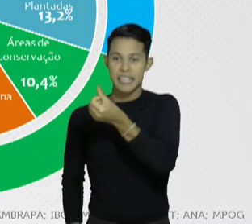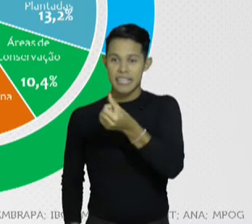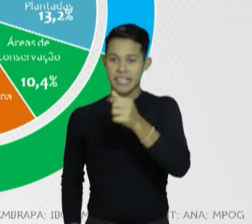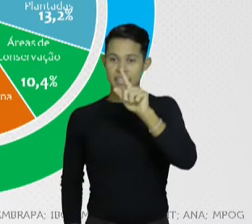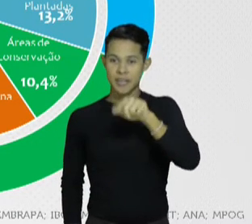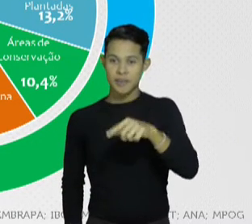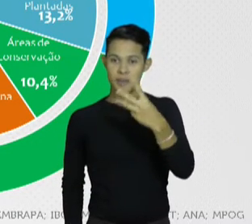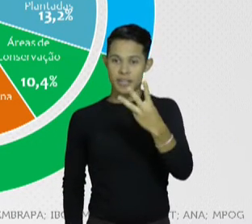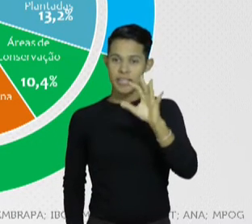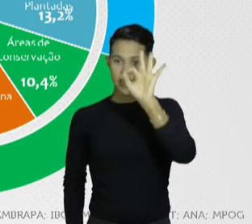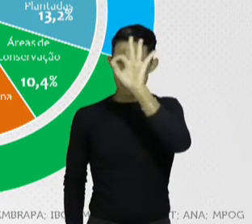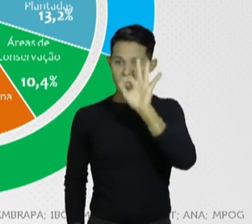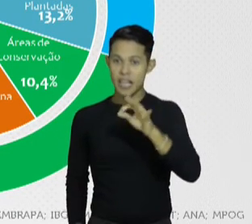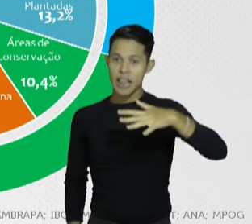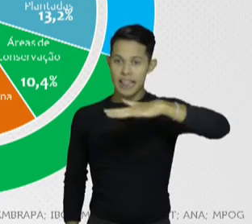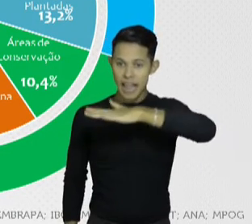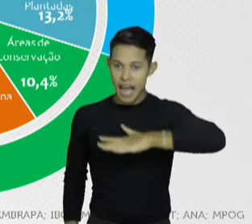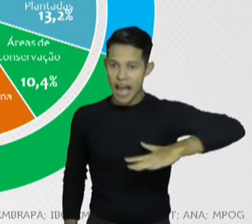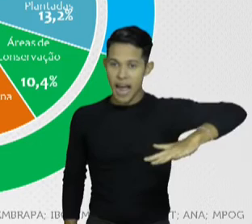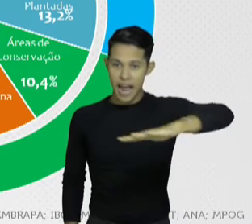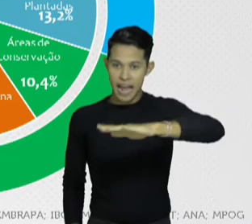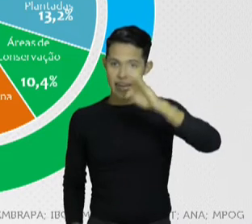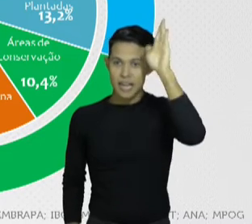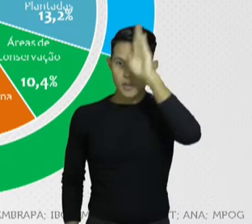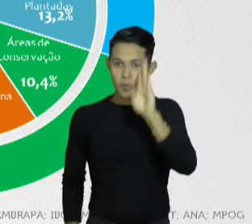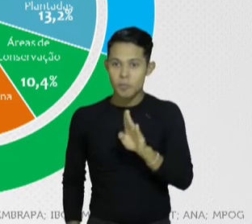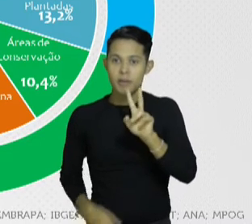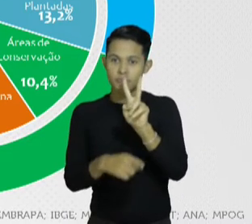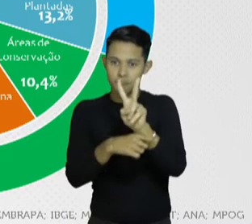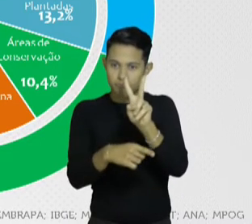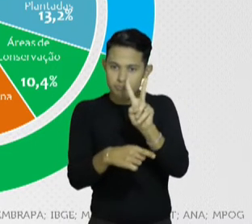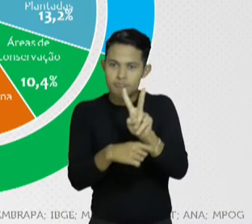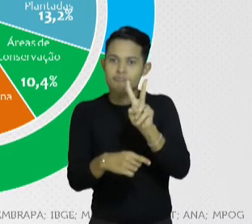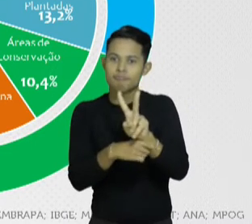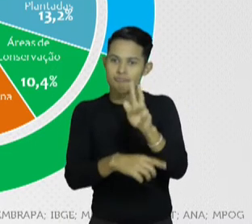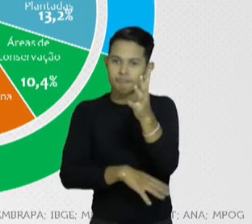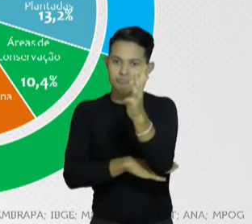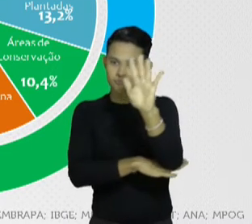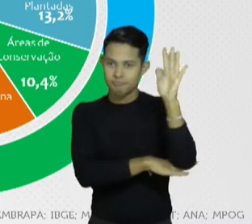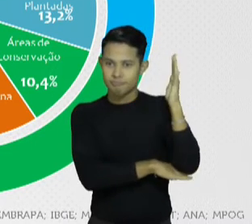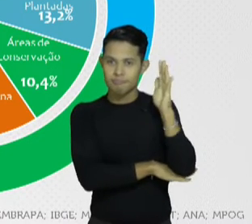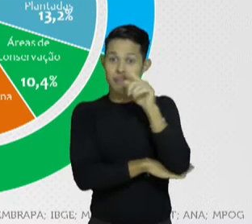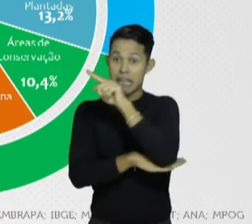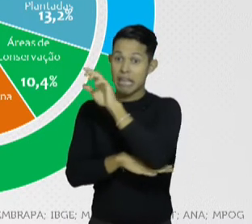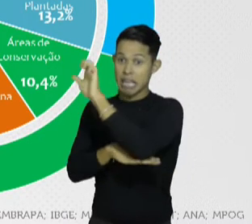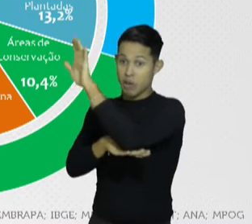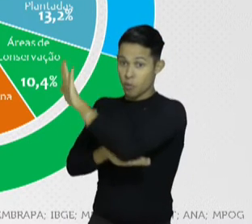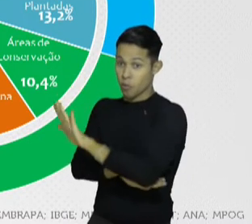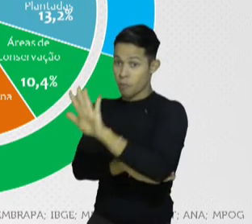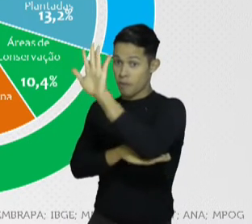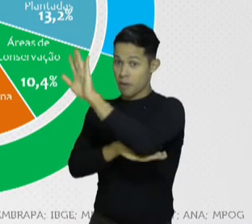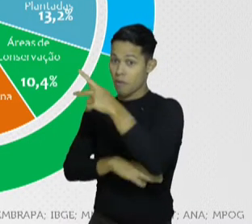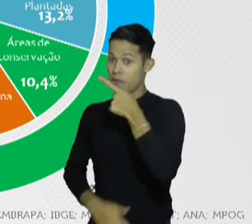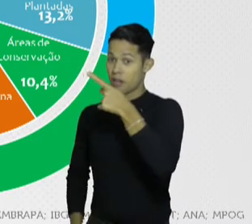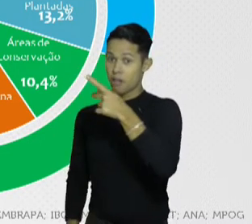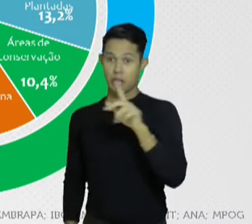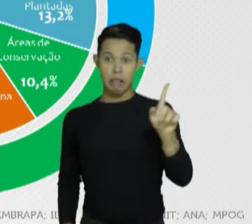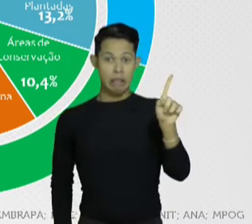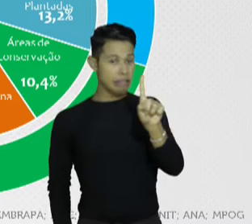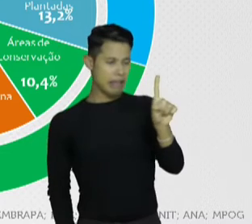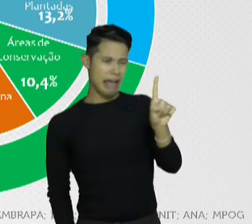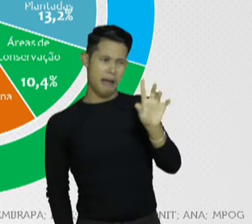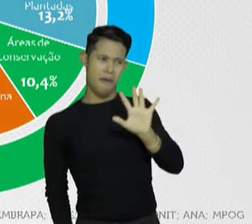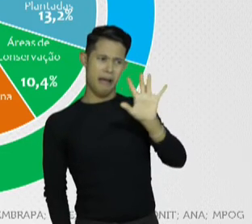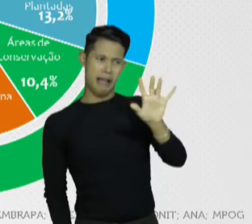da área do Brasil preservada e o europeu levantar a mão lá e dizer que não não é assim